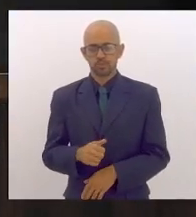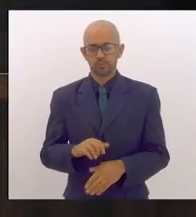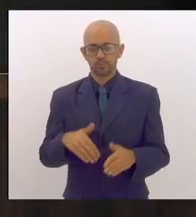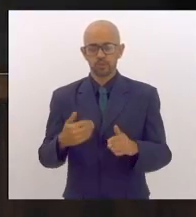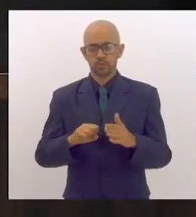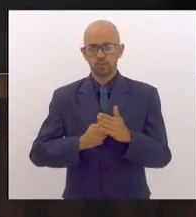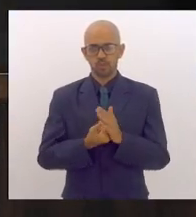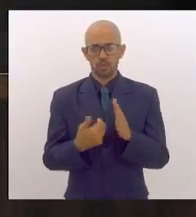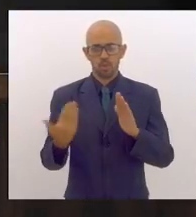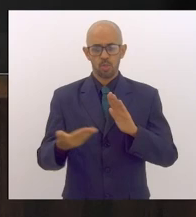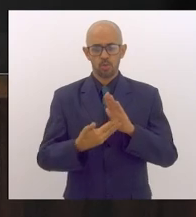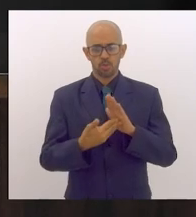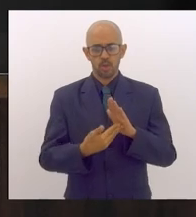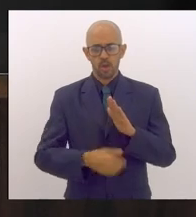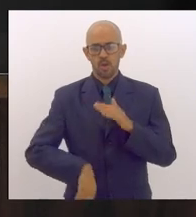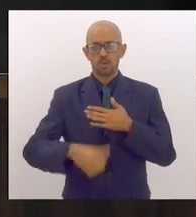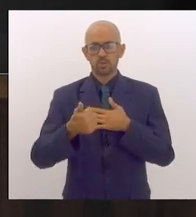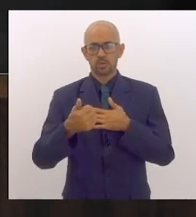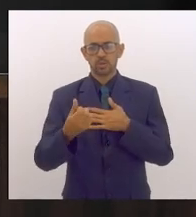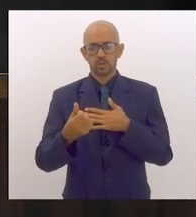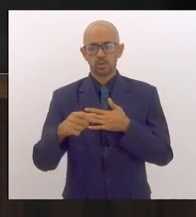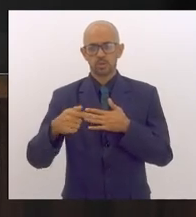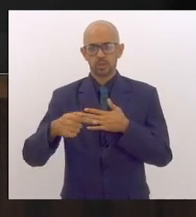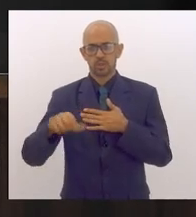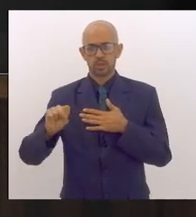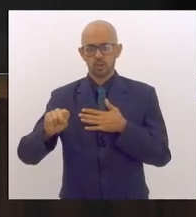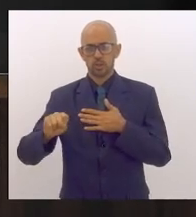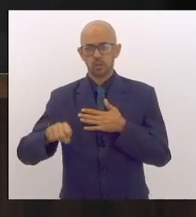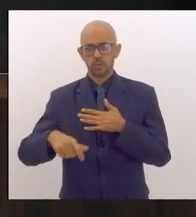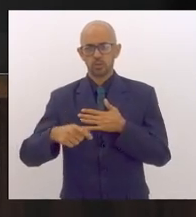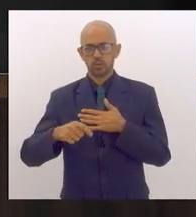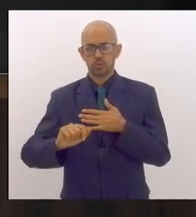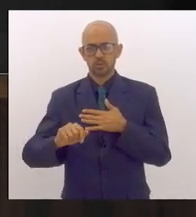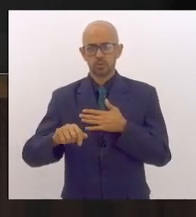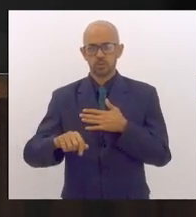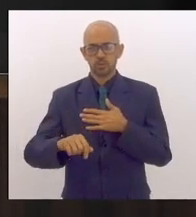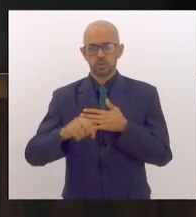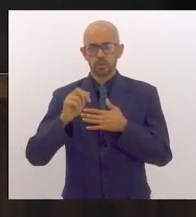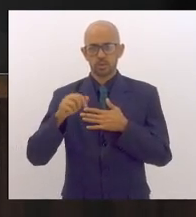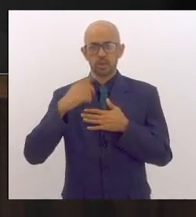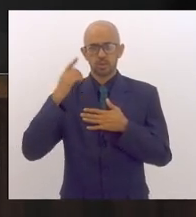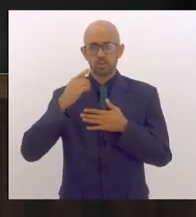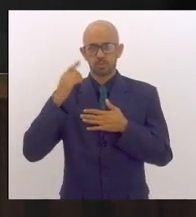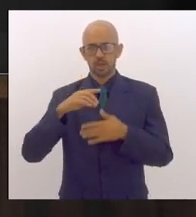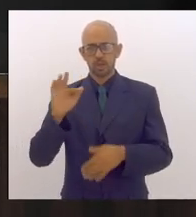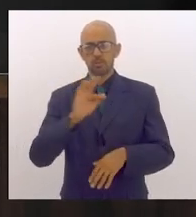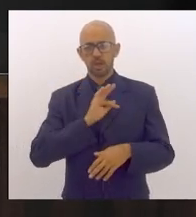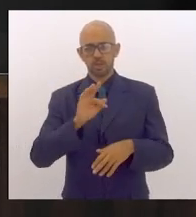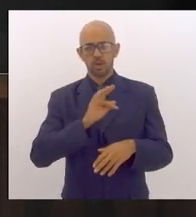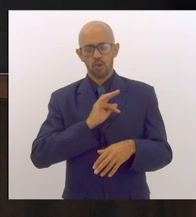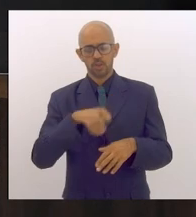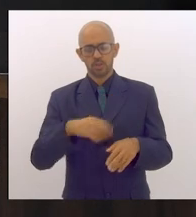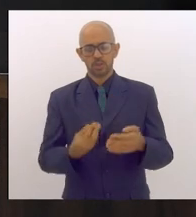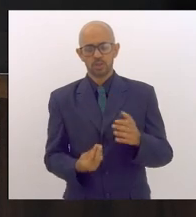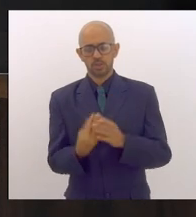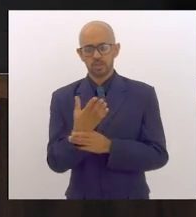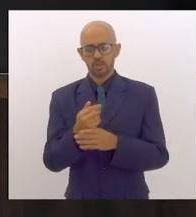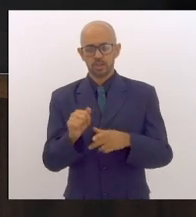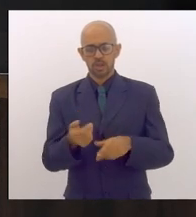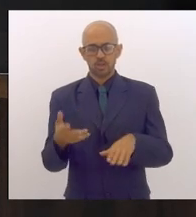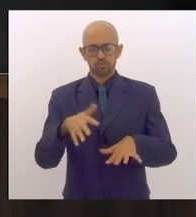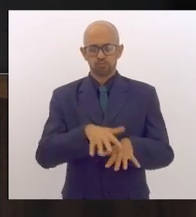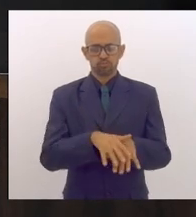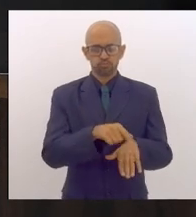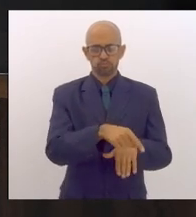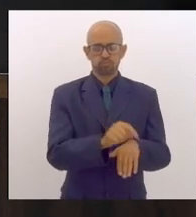total aposto ao projeto de lei 1678-A de 19, de autoria da deputada Marta Rocha, que dispõe sobre a inclusão dos doadores